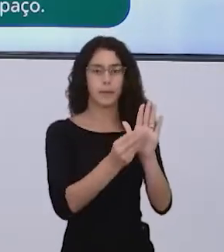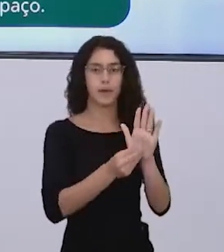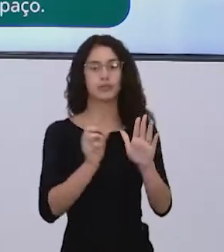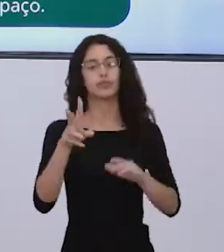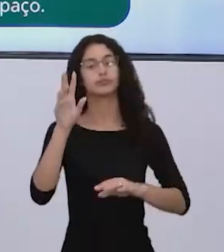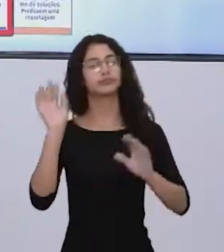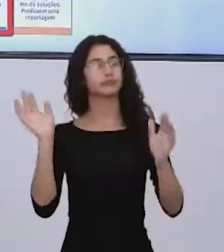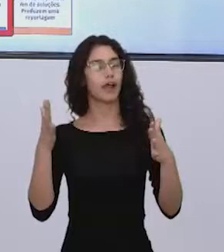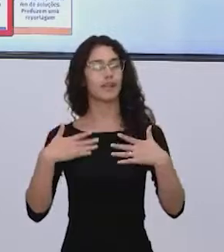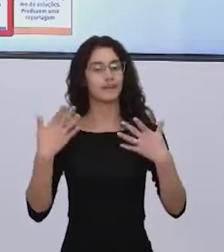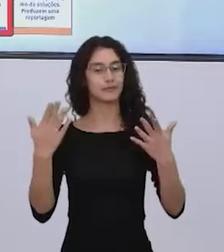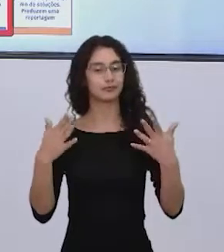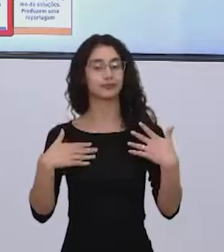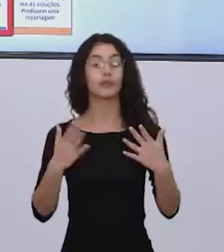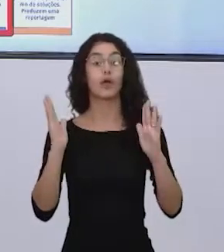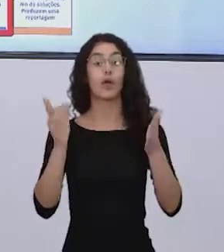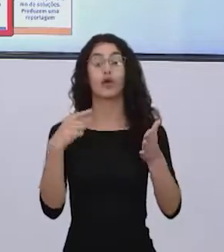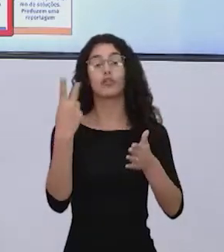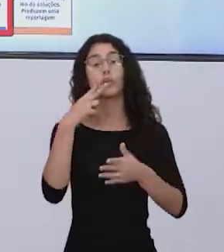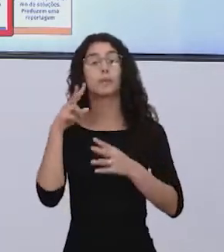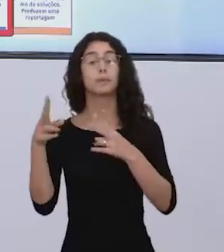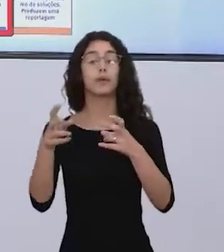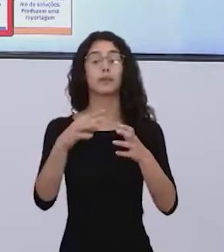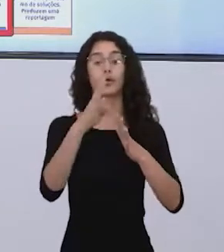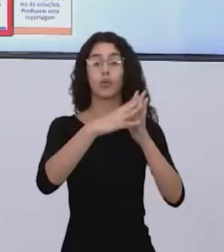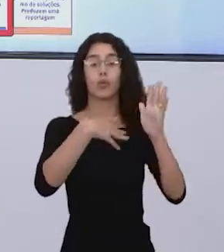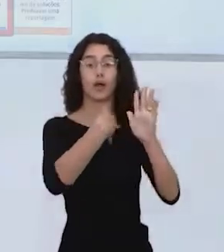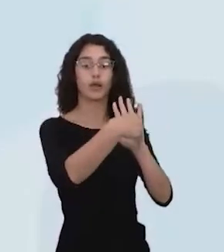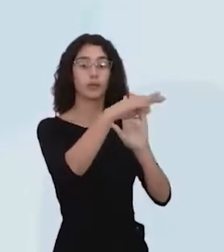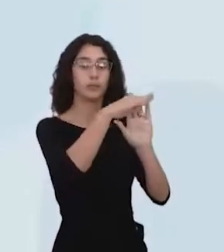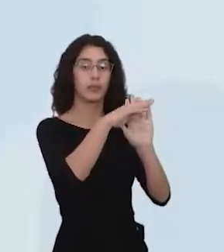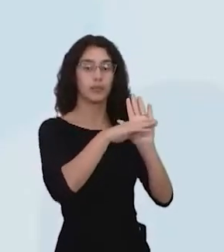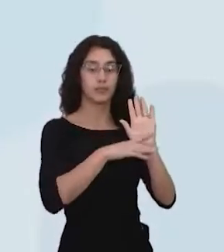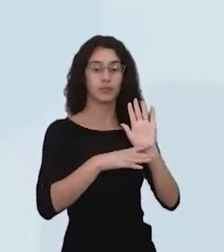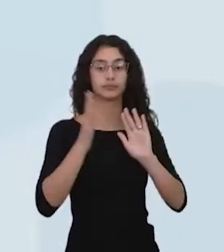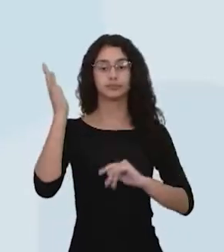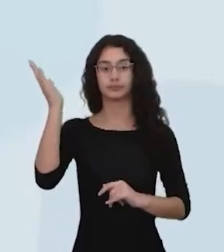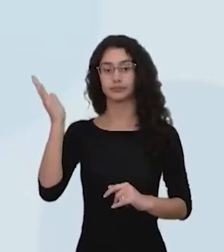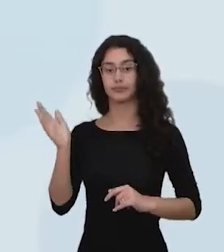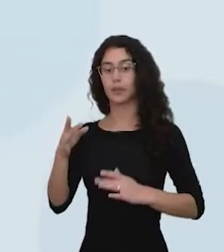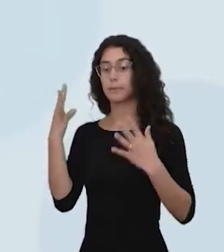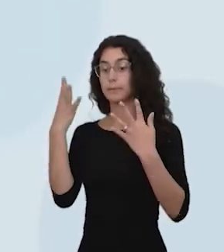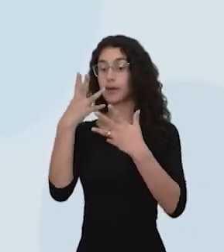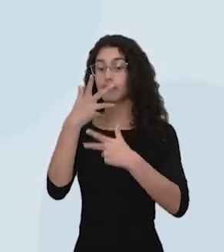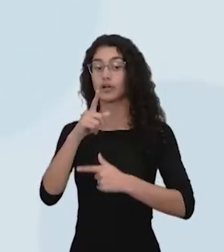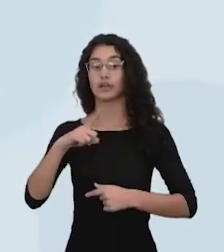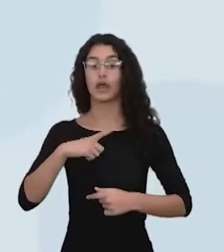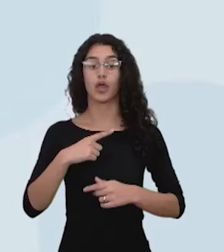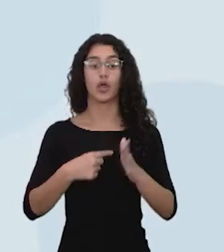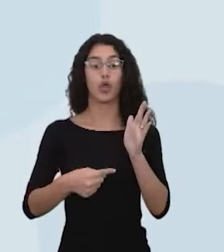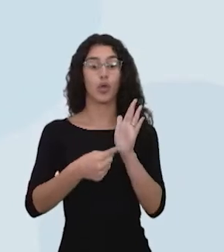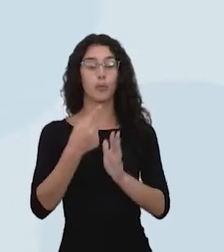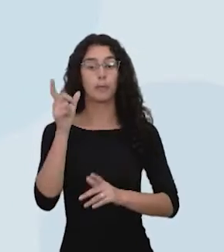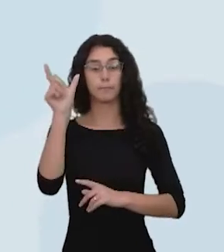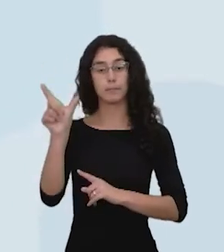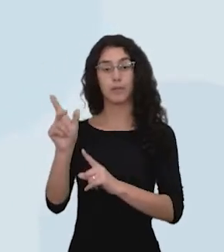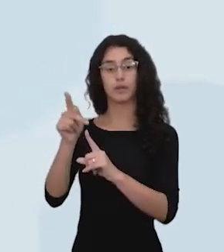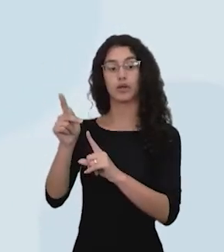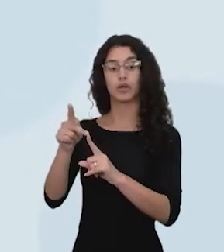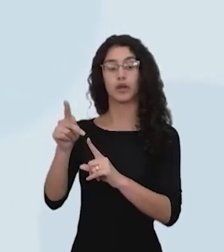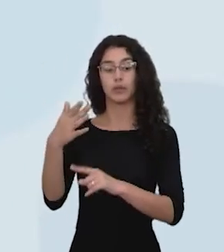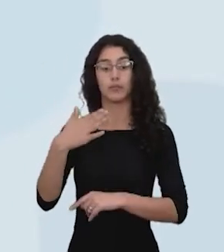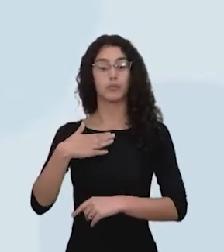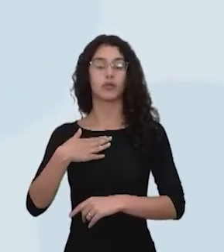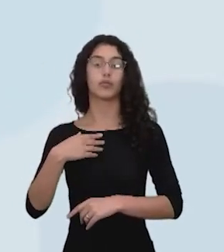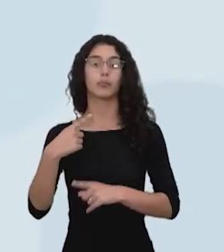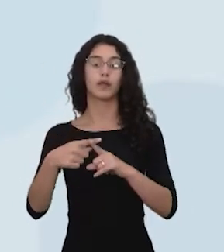só alegria. Então, hoje, a gente vai olhar para esse quadro. Maravilhoso. E eu montei essa personagem aqui inspirada em quem? Em mim